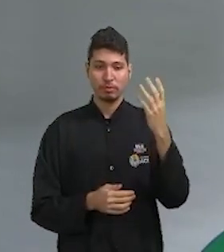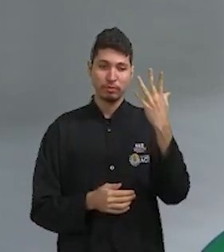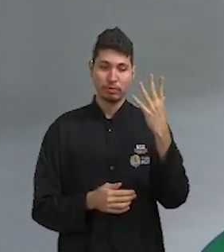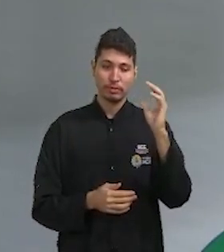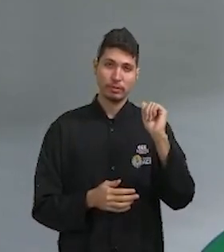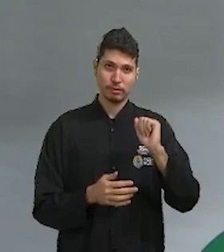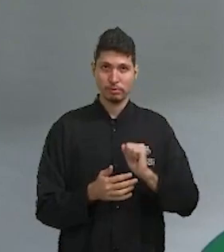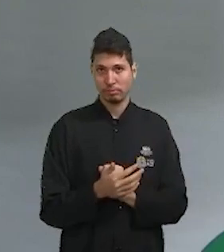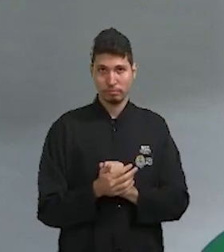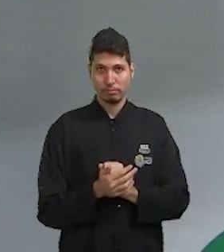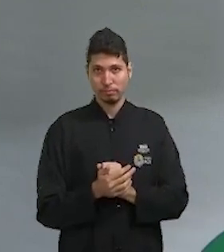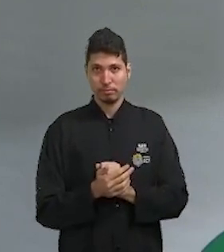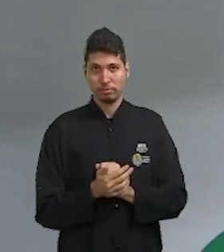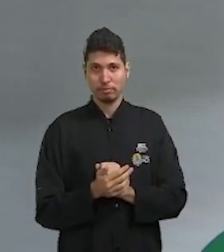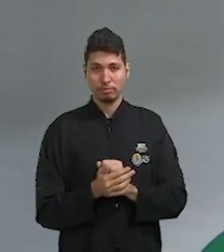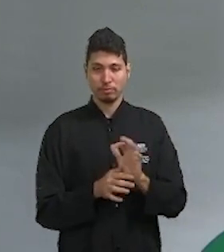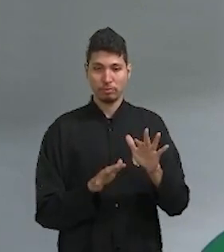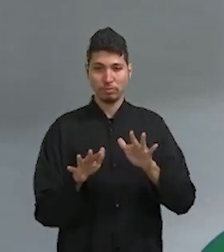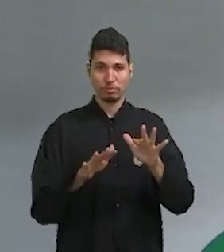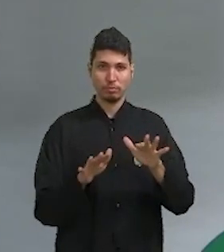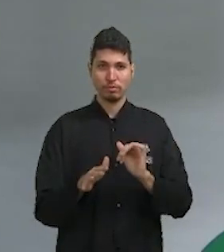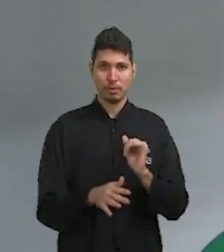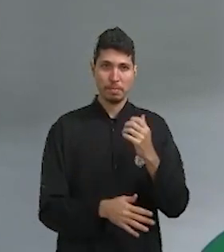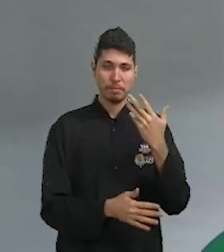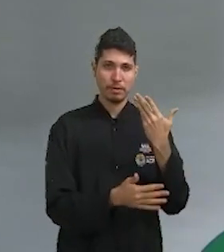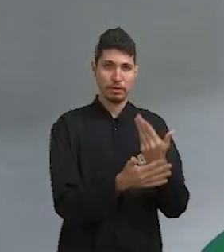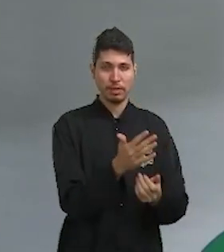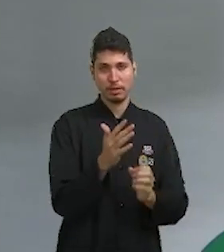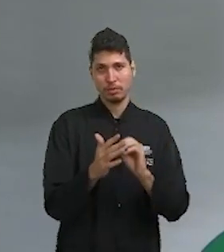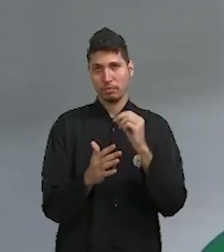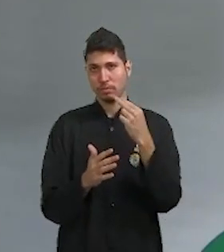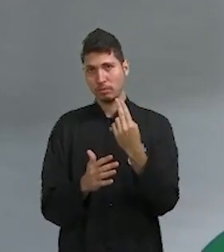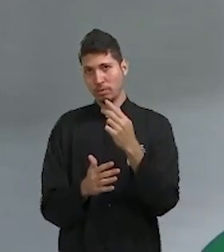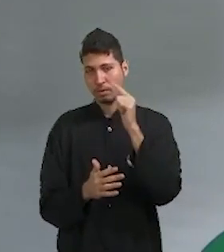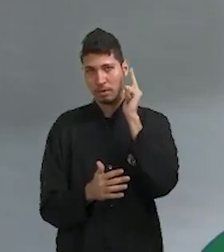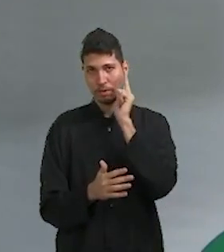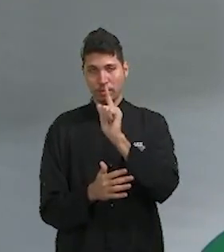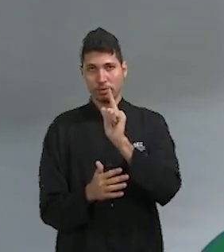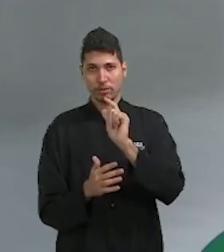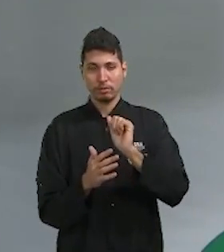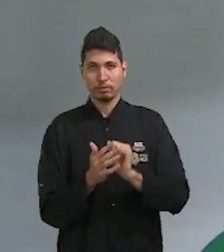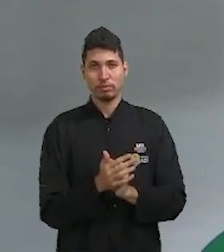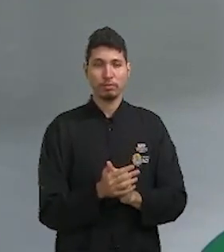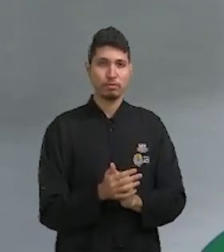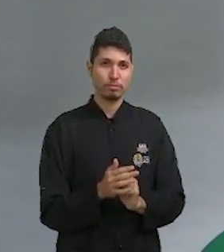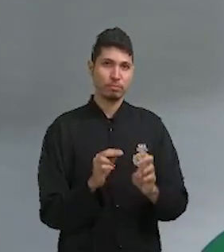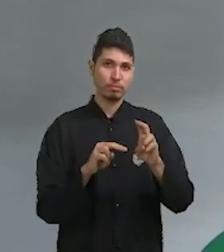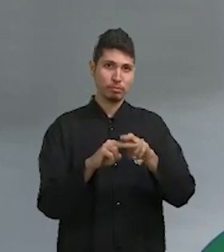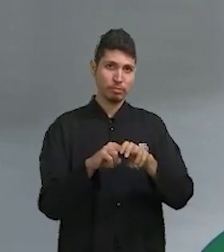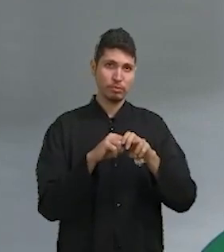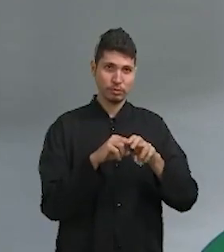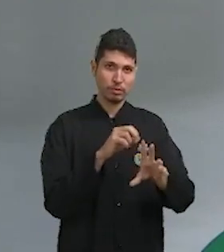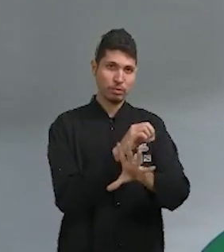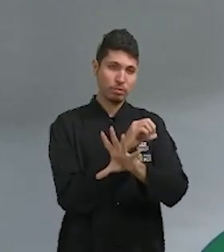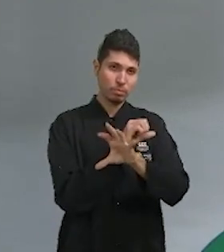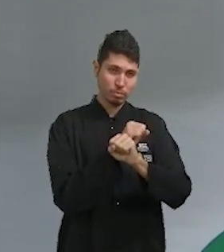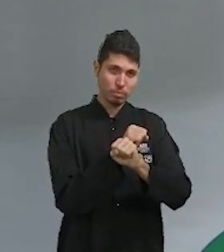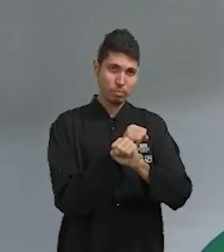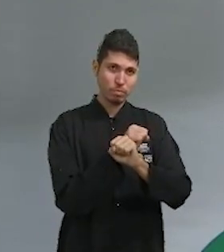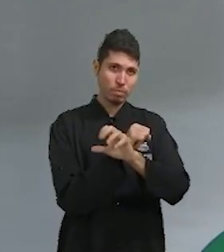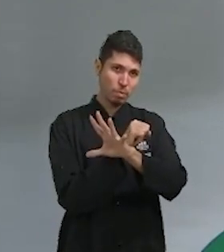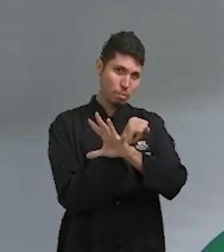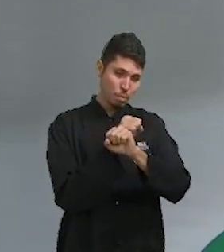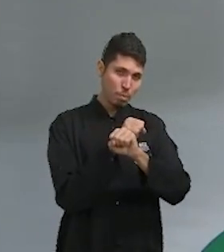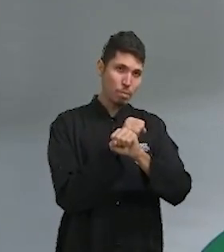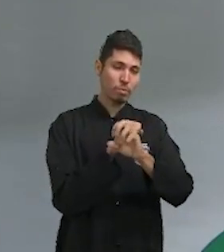perder e quem vai ganhar elétrons. Por isso que vai acontecer o processo de oxidação e redução. É